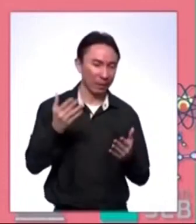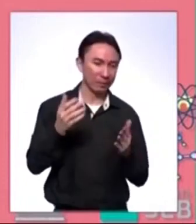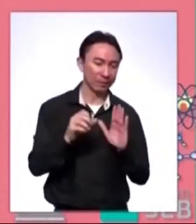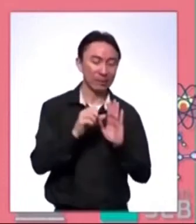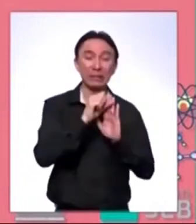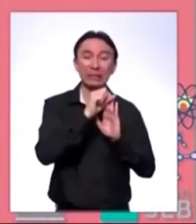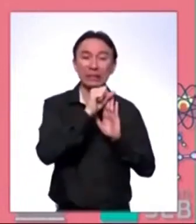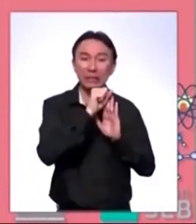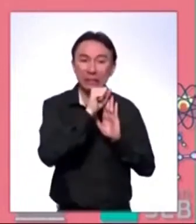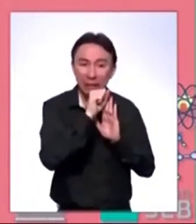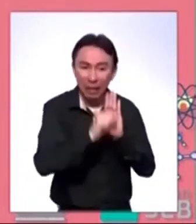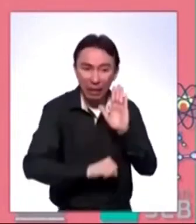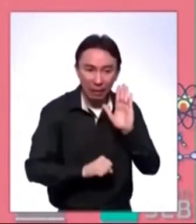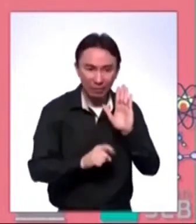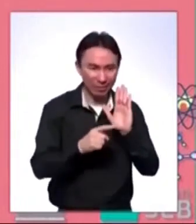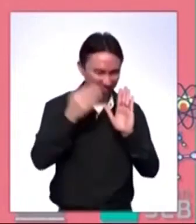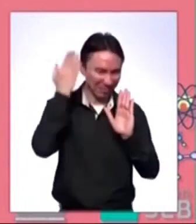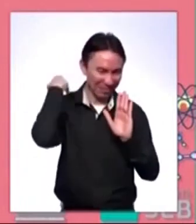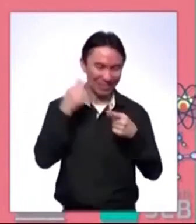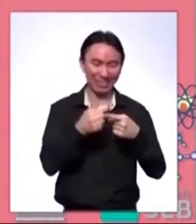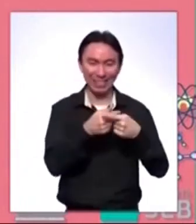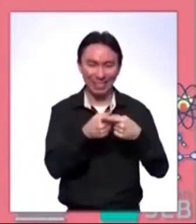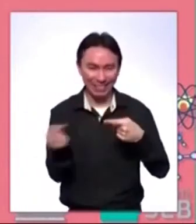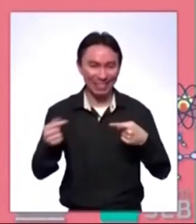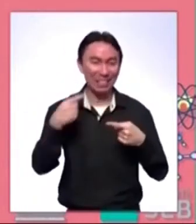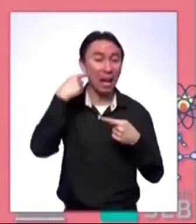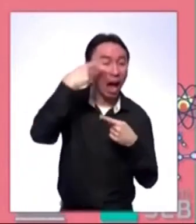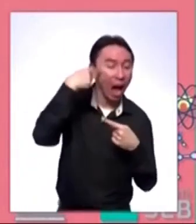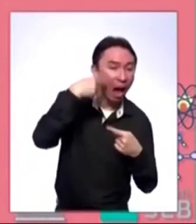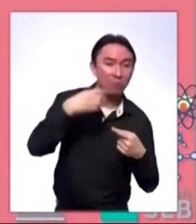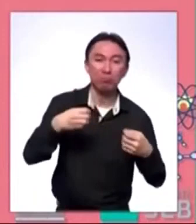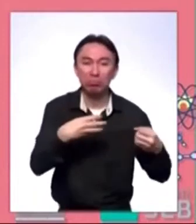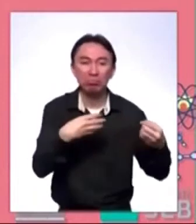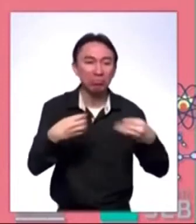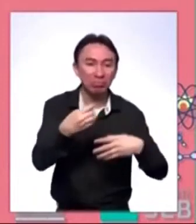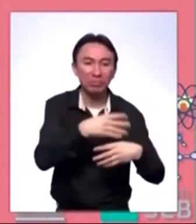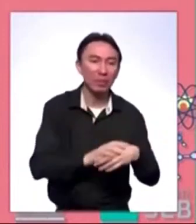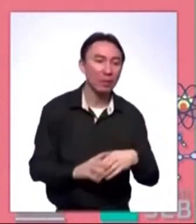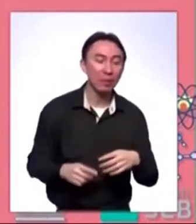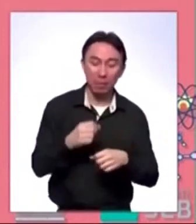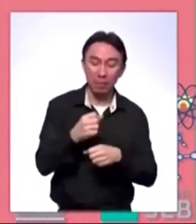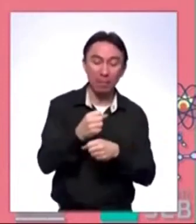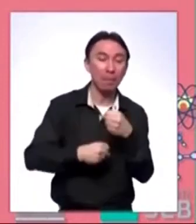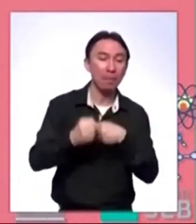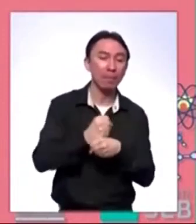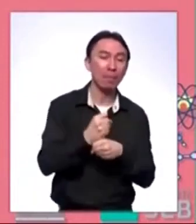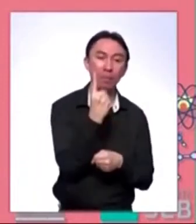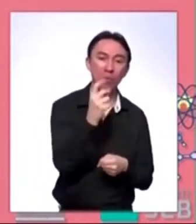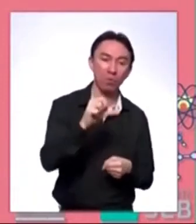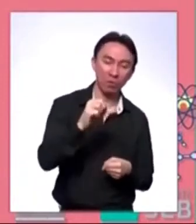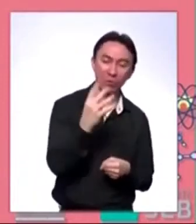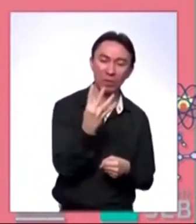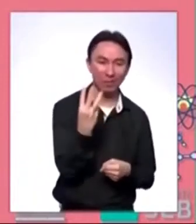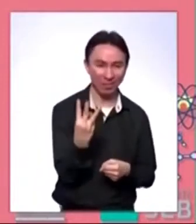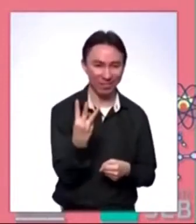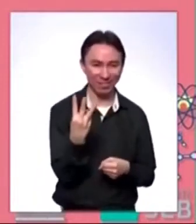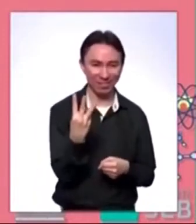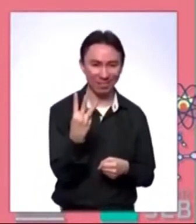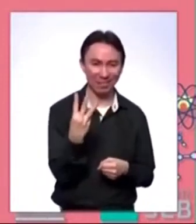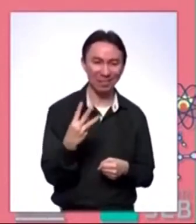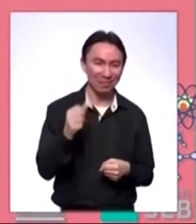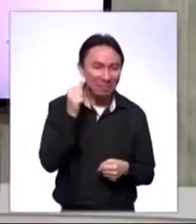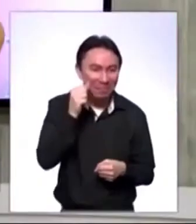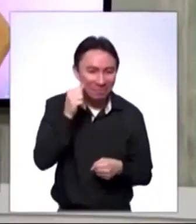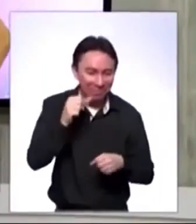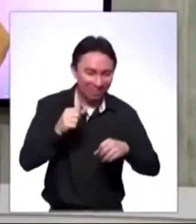na Semana de Arte Moderna foi esquecido. A primeira peça vai ser em 43, chamada Vestido de Noiva. Nossa, Marcela, a Semana de Arte